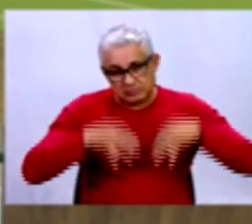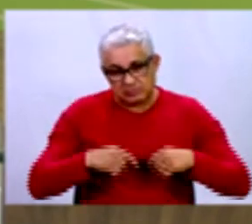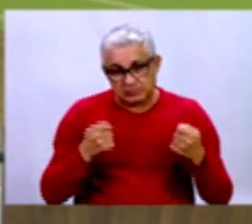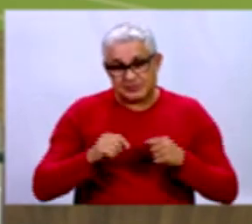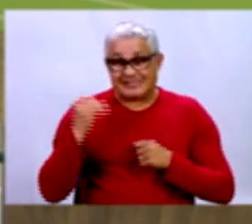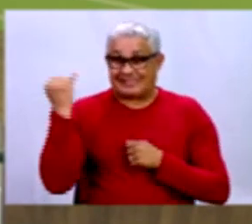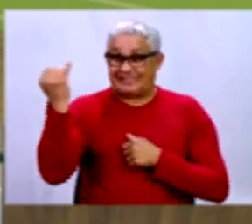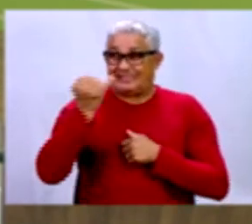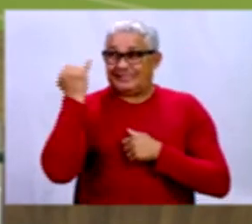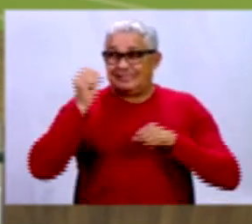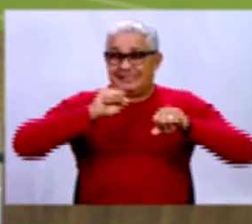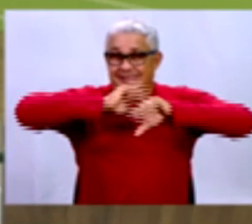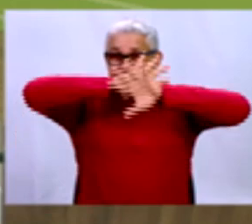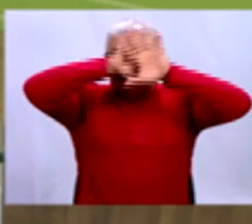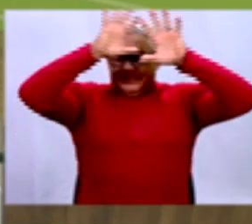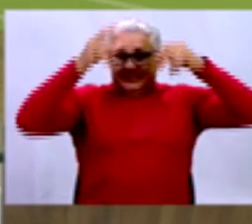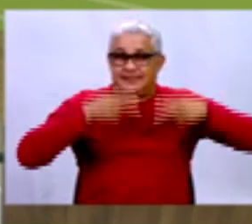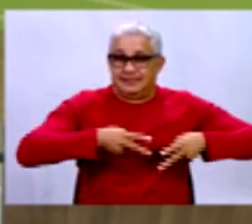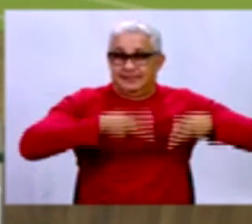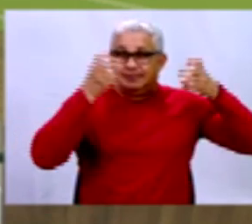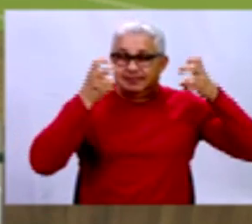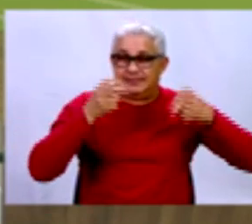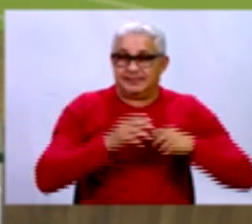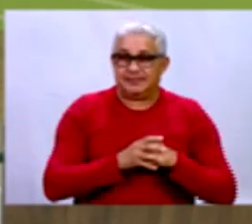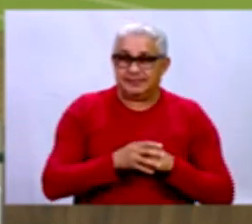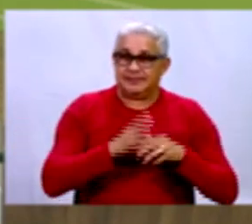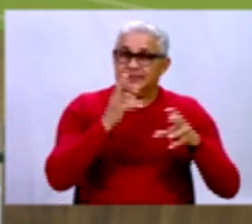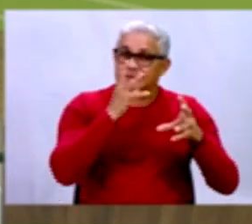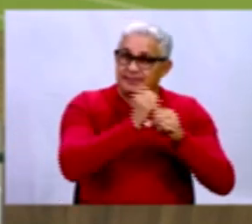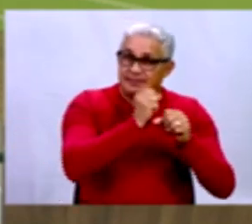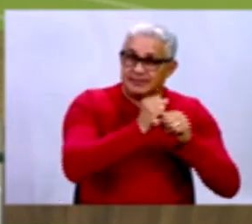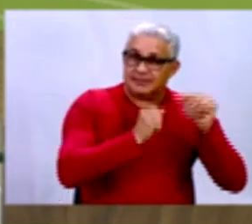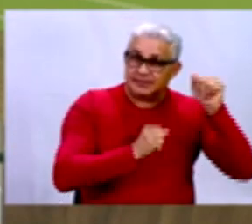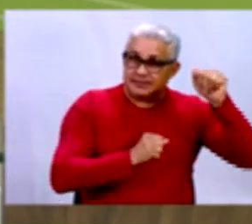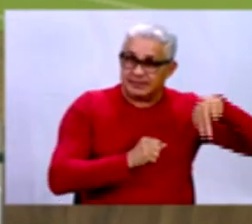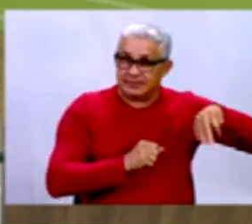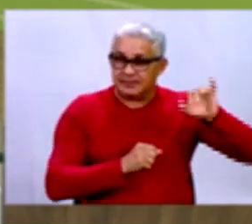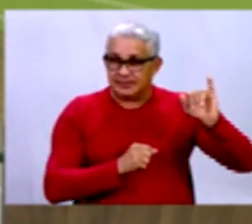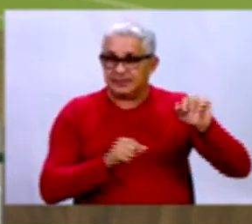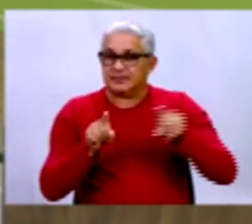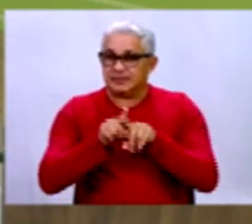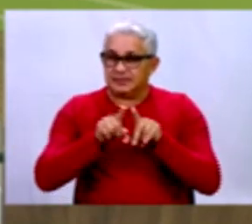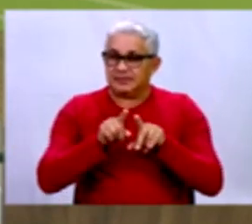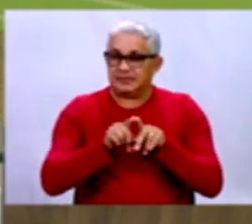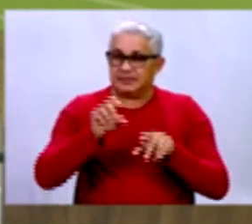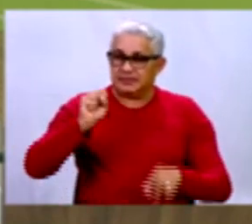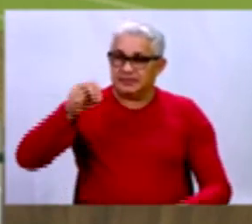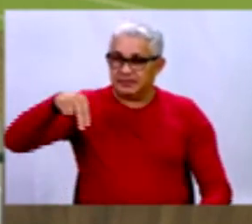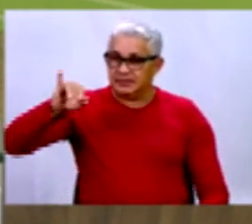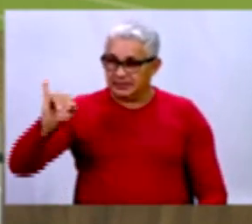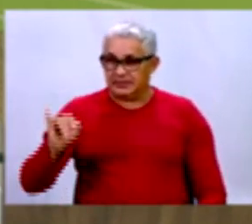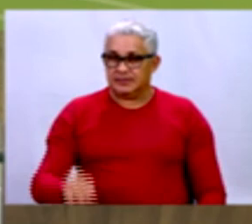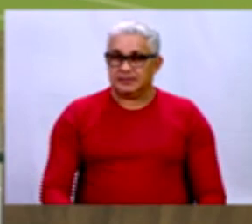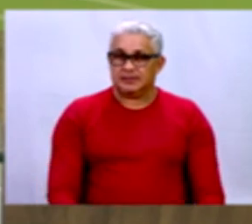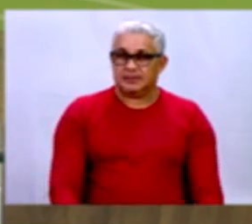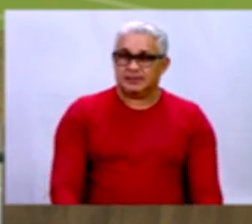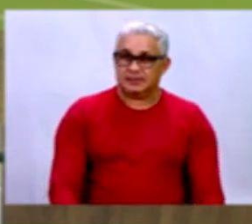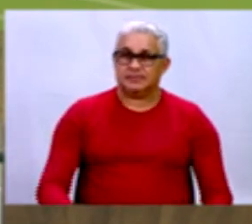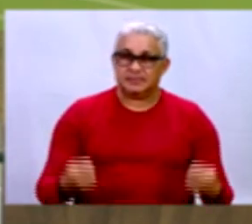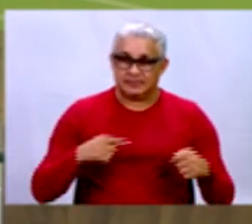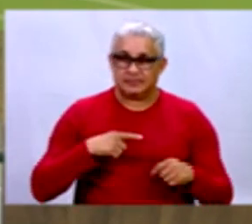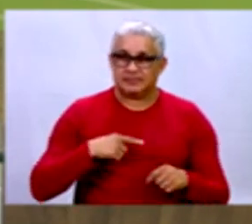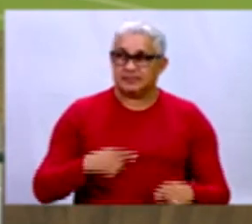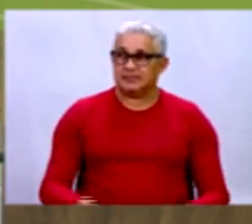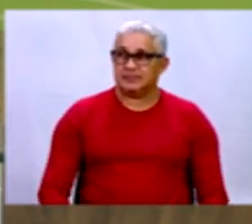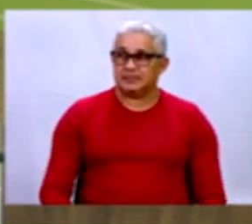muito importante, vocês perceberam, tanto para calcular o ANI quanto o SNI, você tem uma